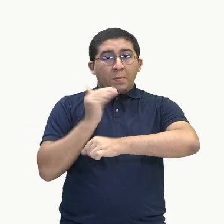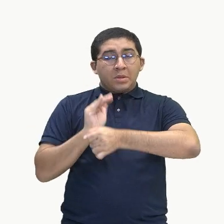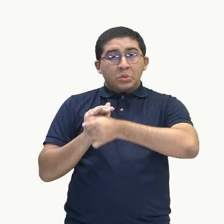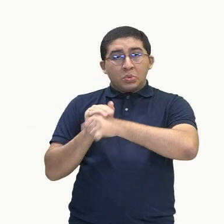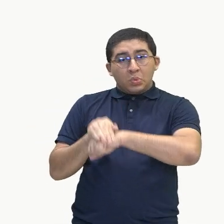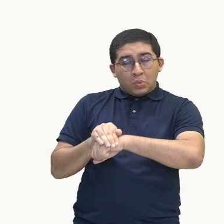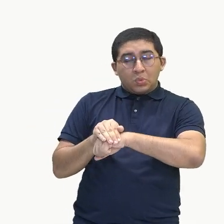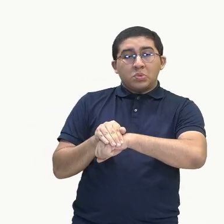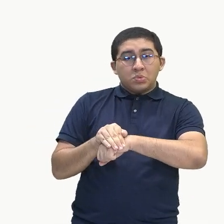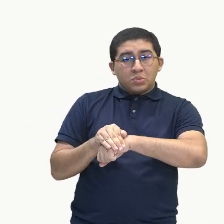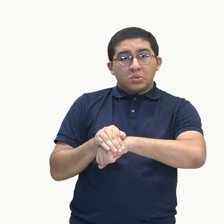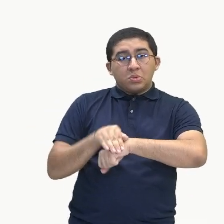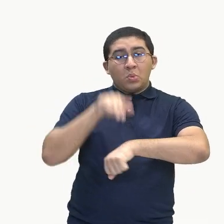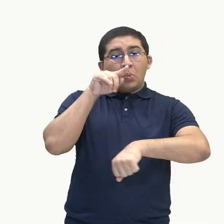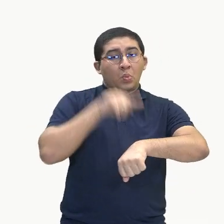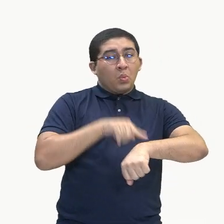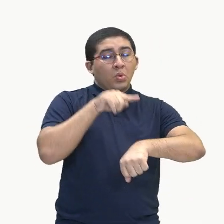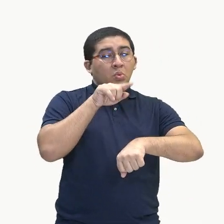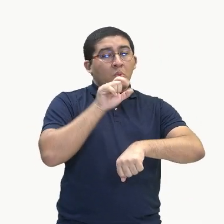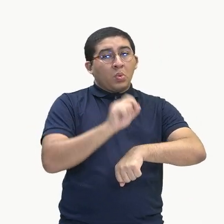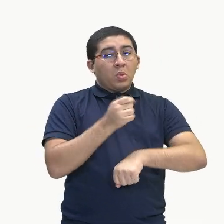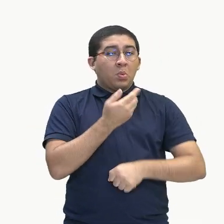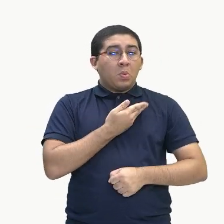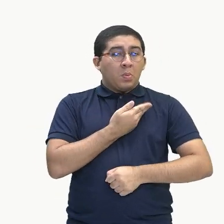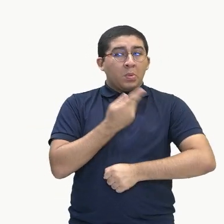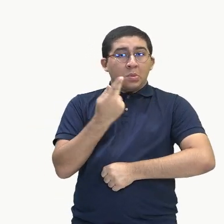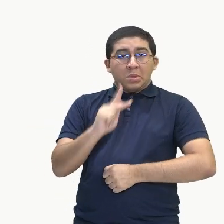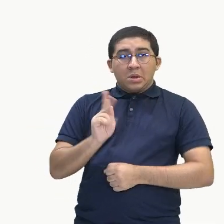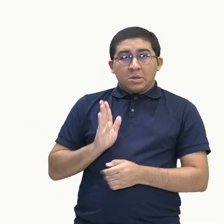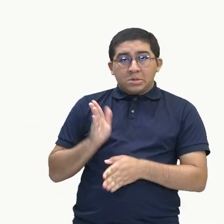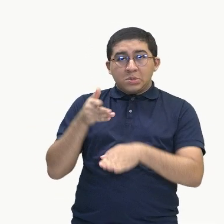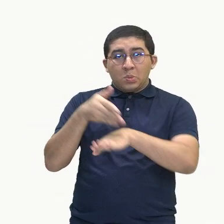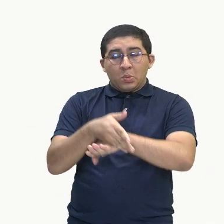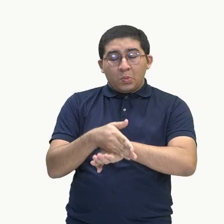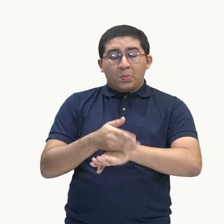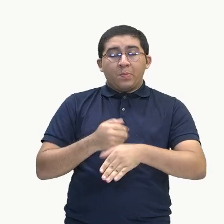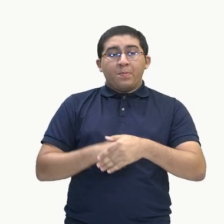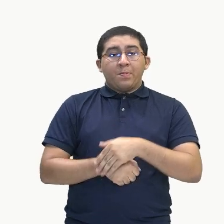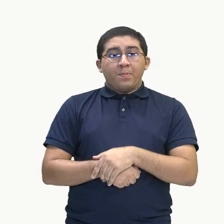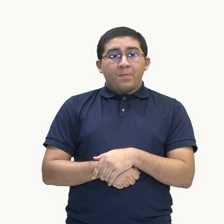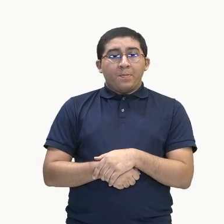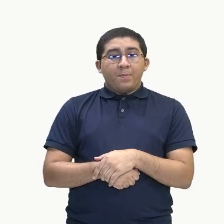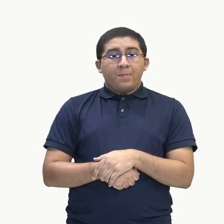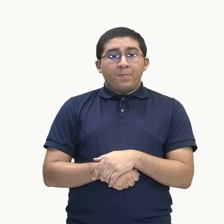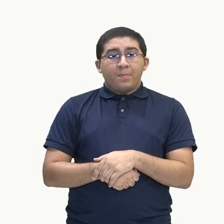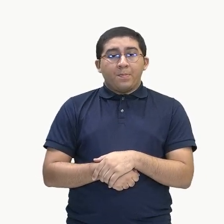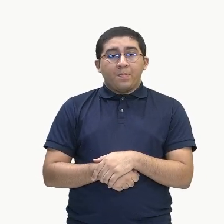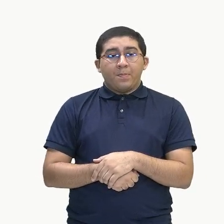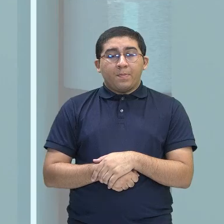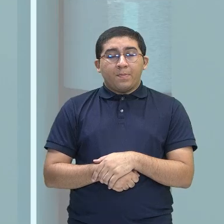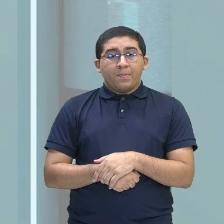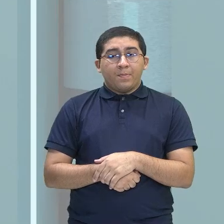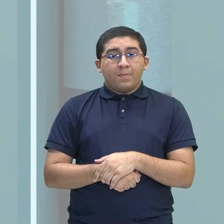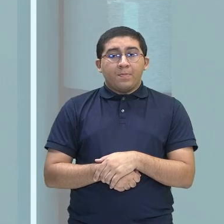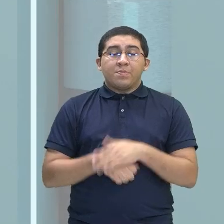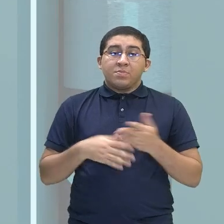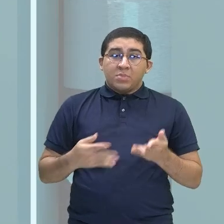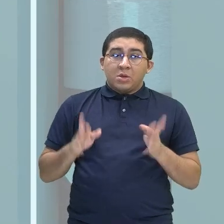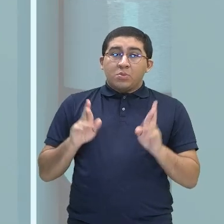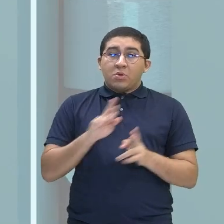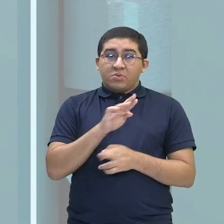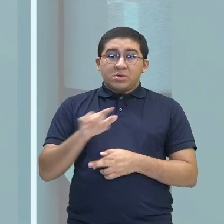quando o amigo ou amiga chegou. Ok? Espero que vocês